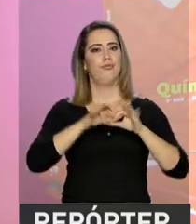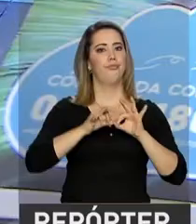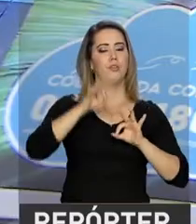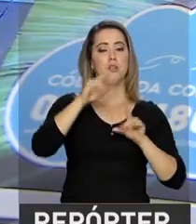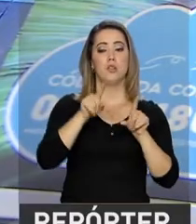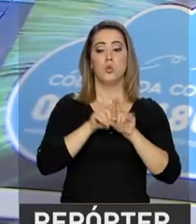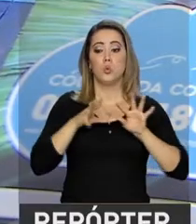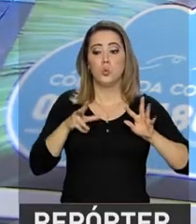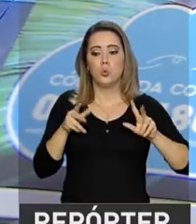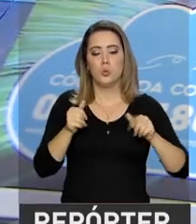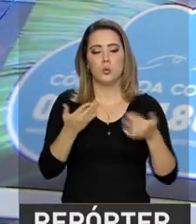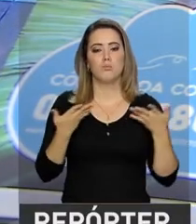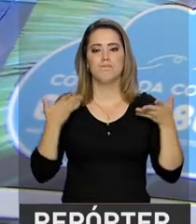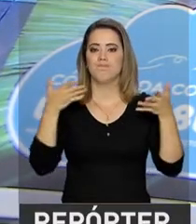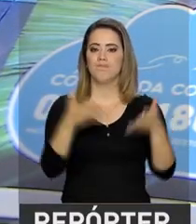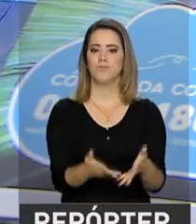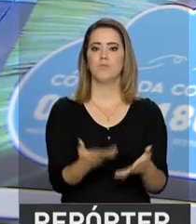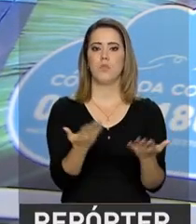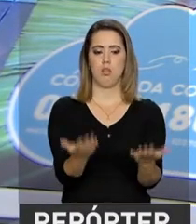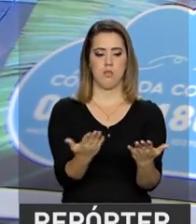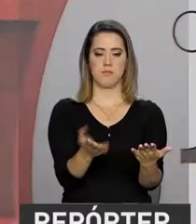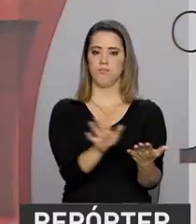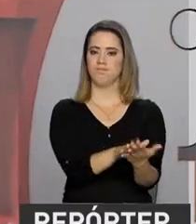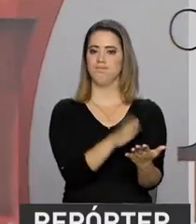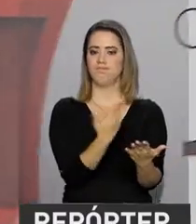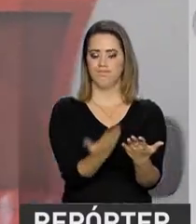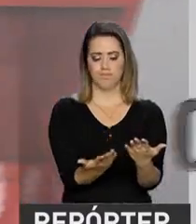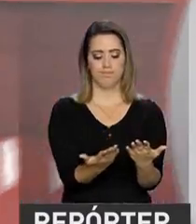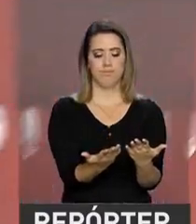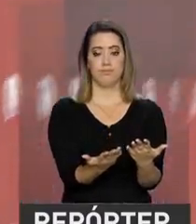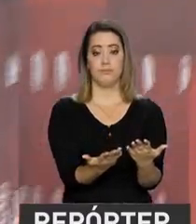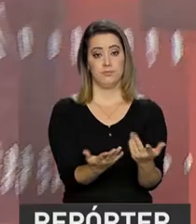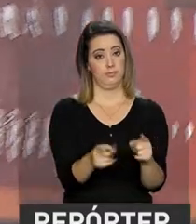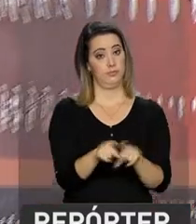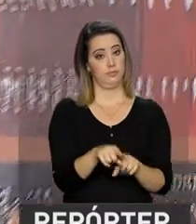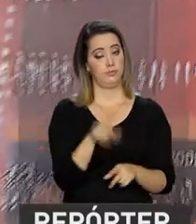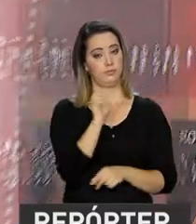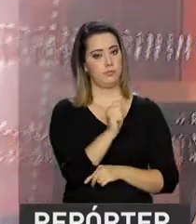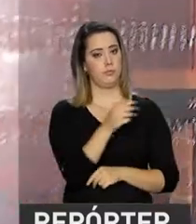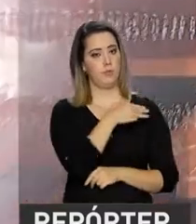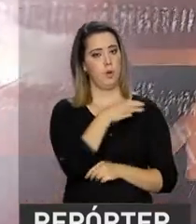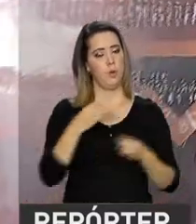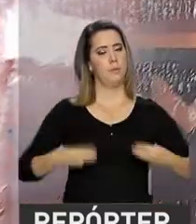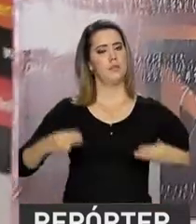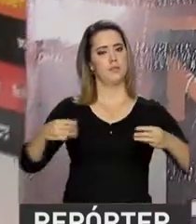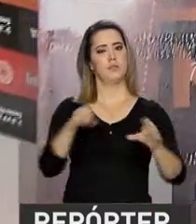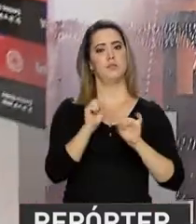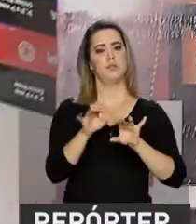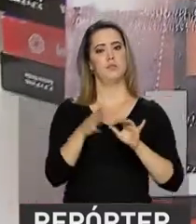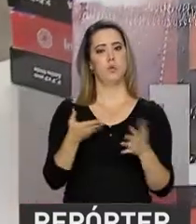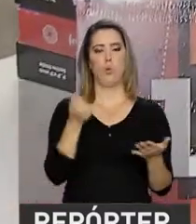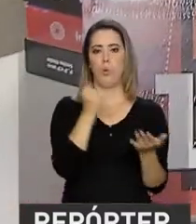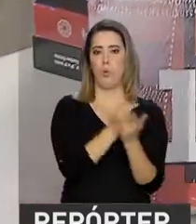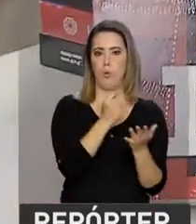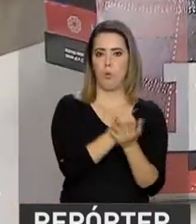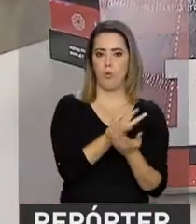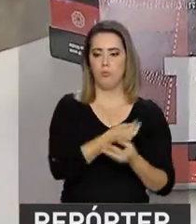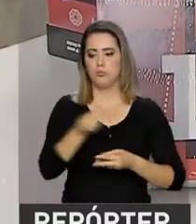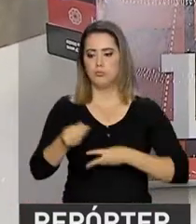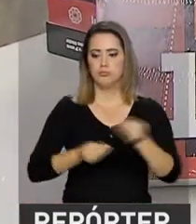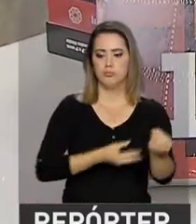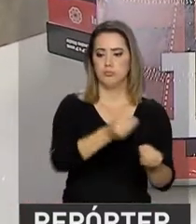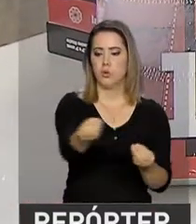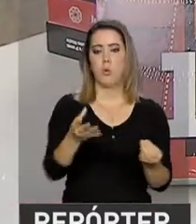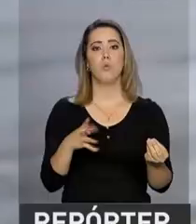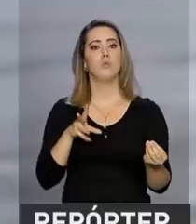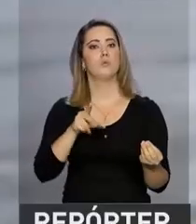todo um acervo nas mãos dele o ministério da educação adquire e distribui o material para os alunos de todos os